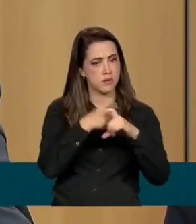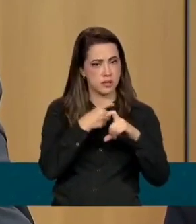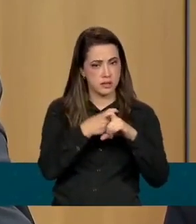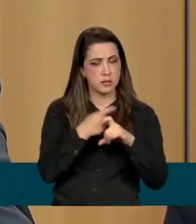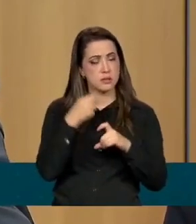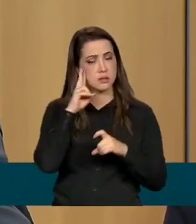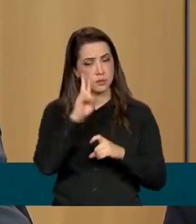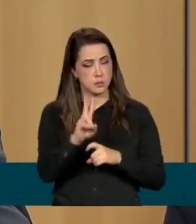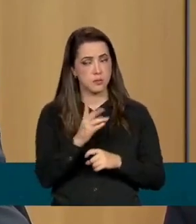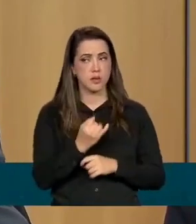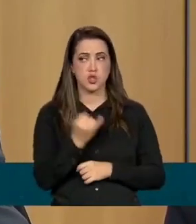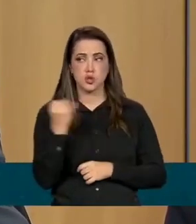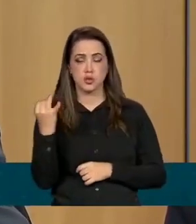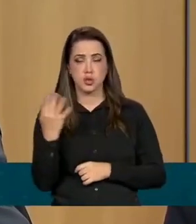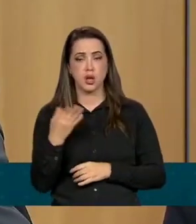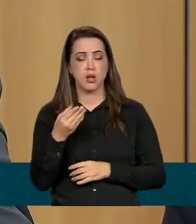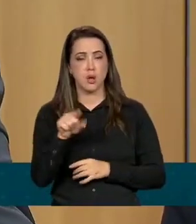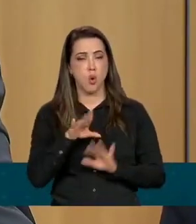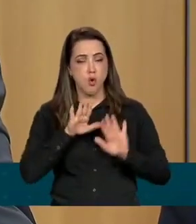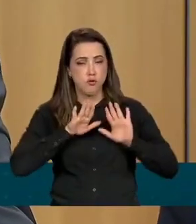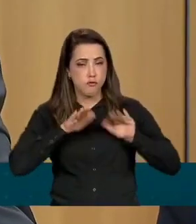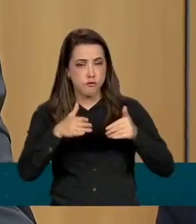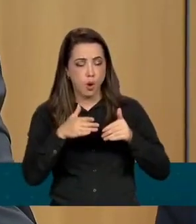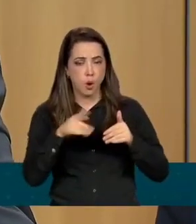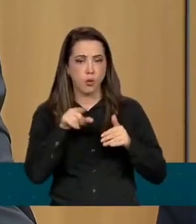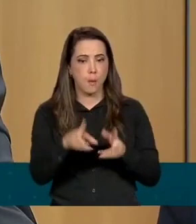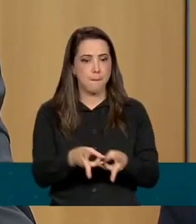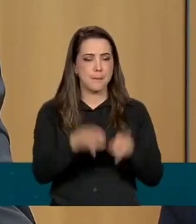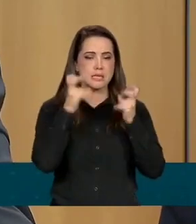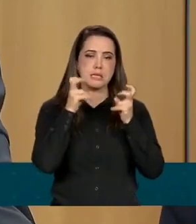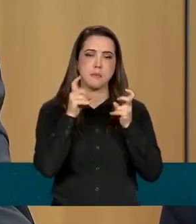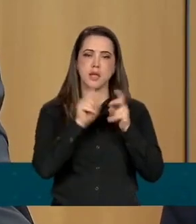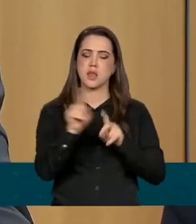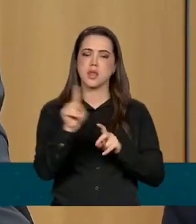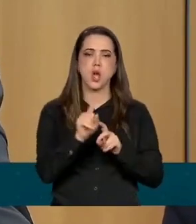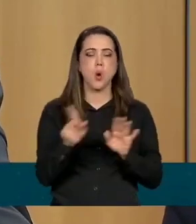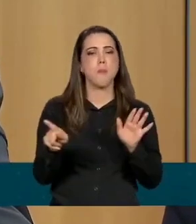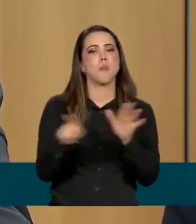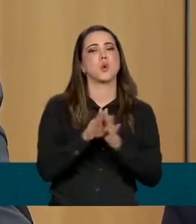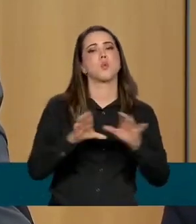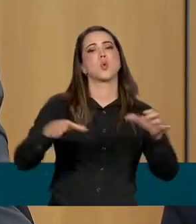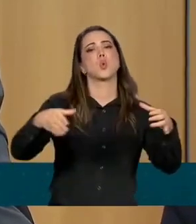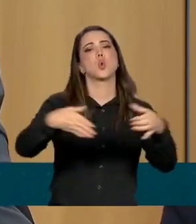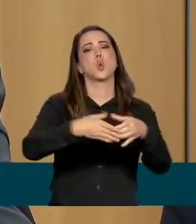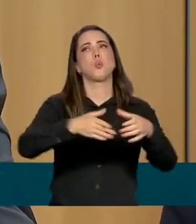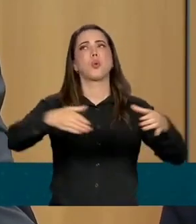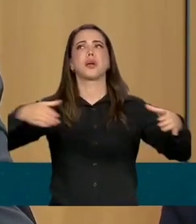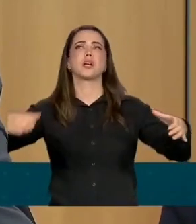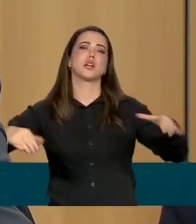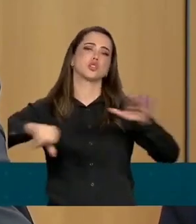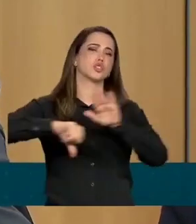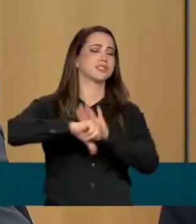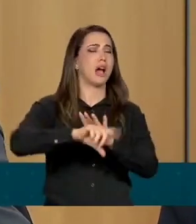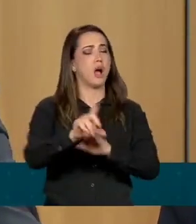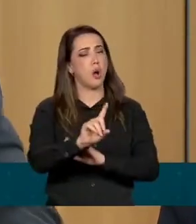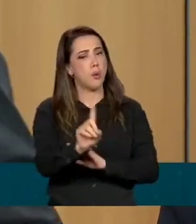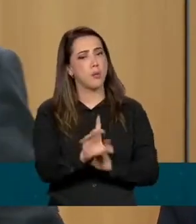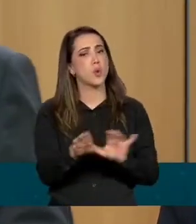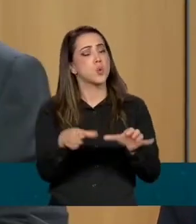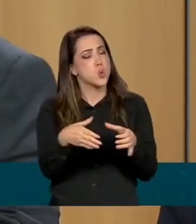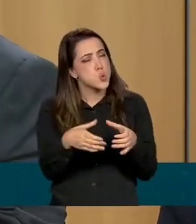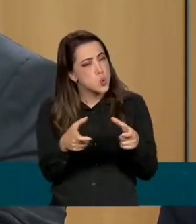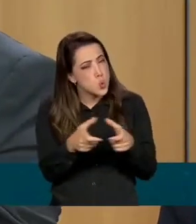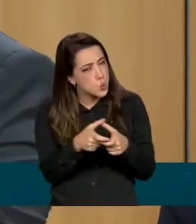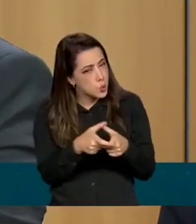várias fontes, buscando exatamente detectar, não propriamente grandes organizações criminosas.